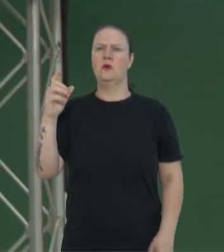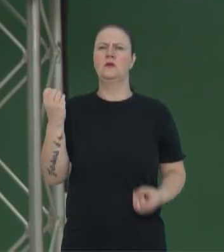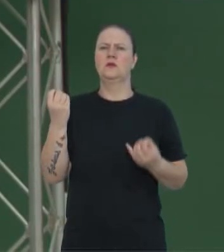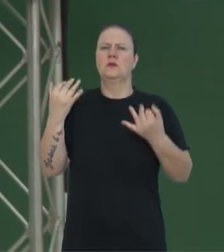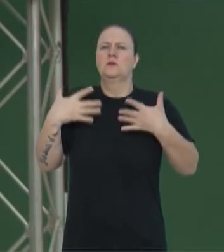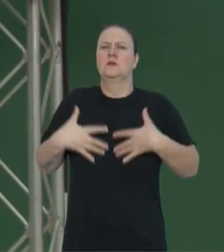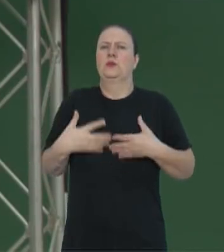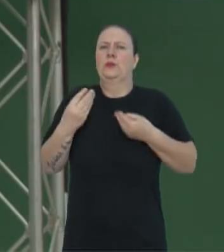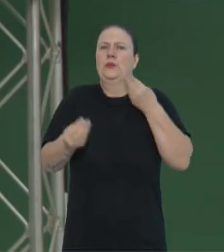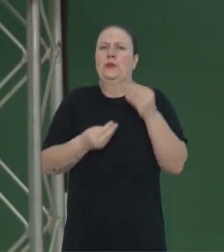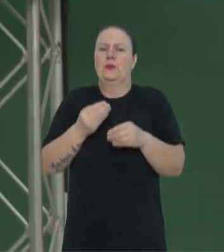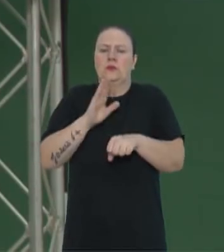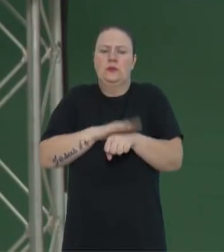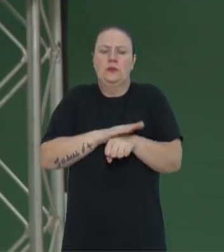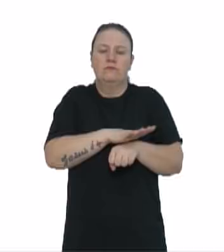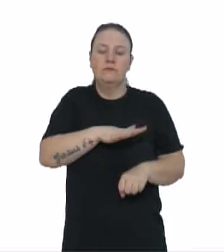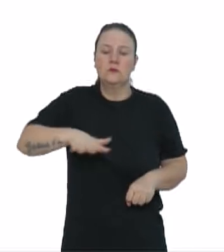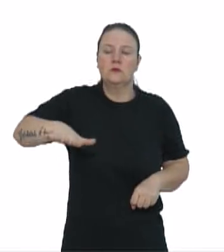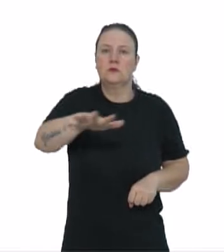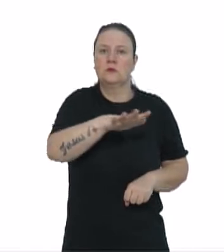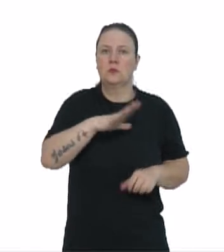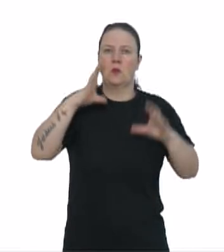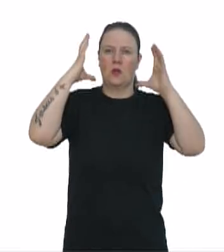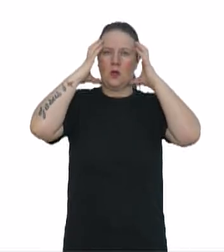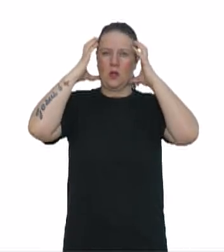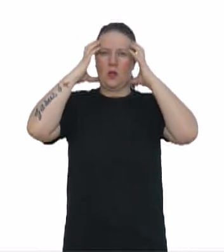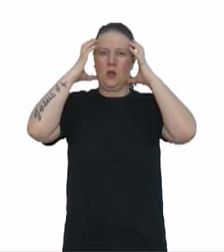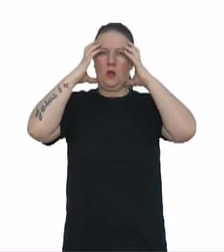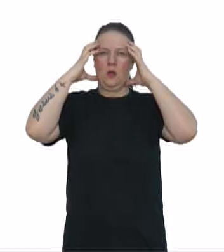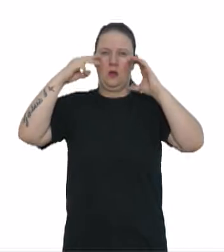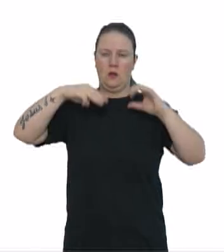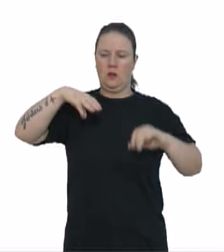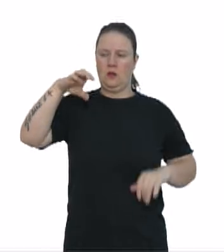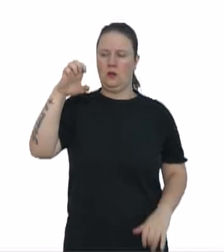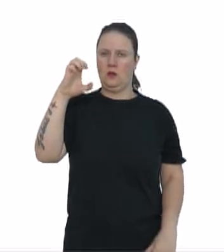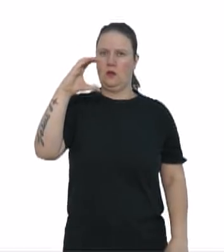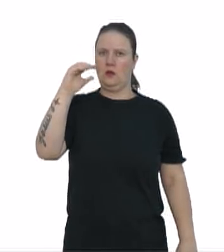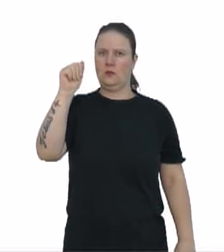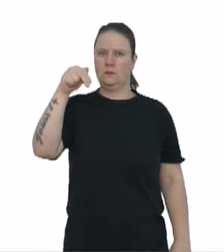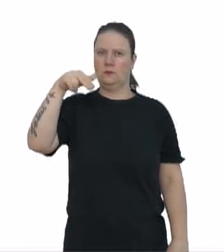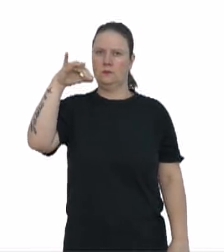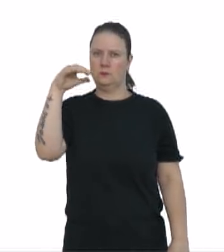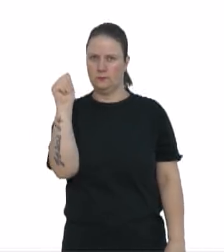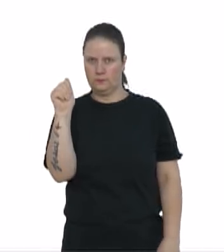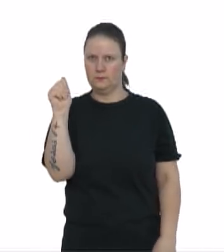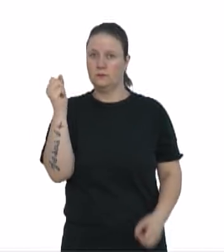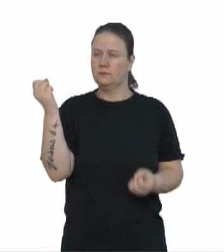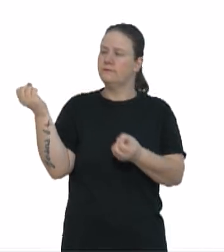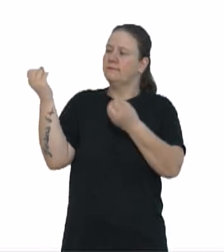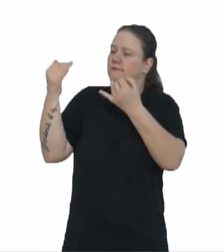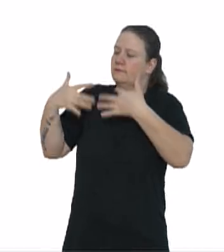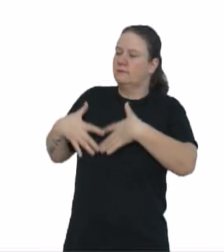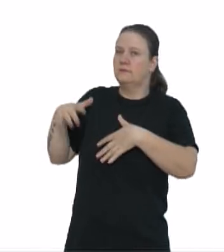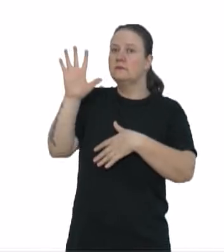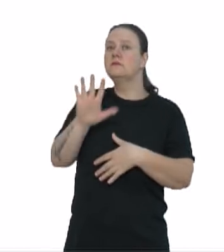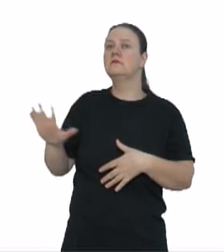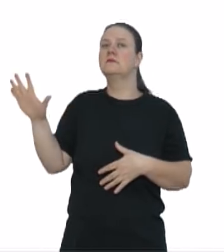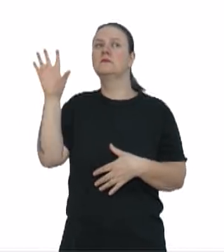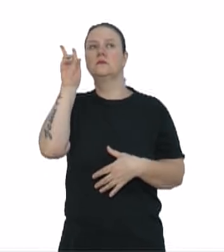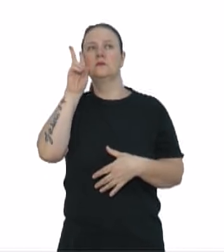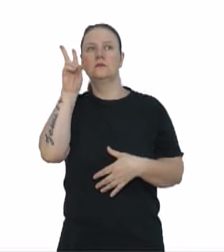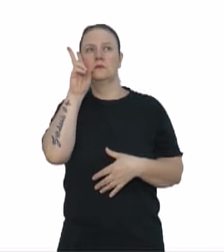nosso tempo. Porque ele se chama Cabeça Mecânica, o espírito do nosso tempo. Então, vou descrever essa imagem, lembrando